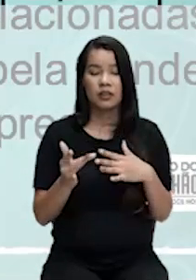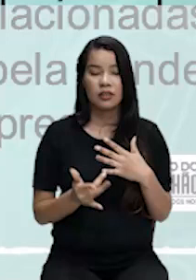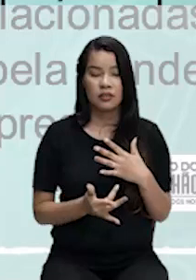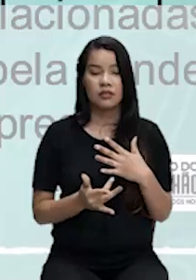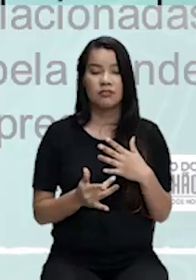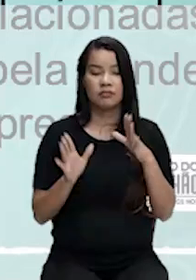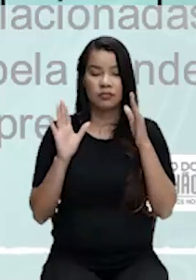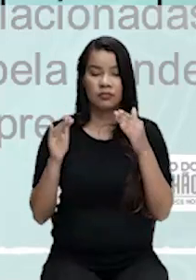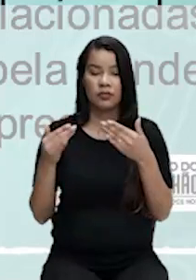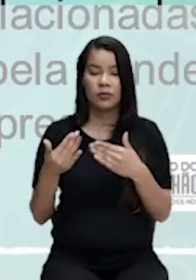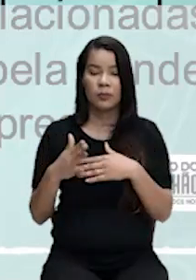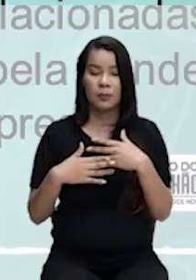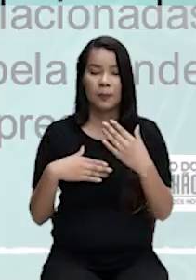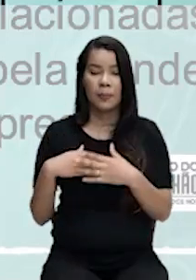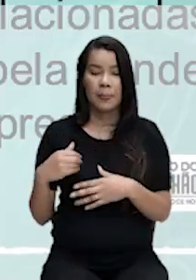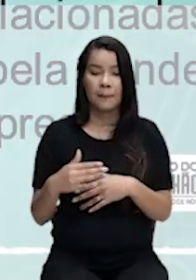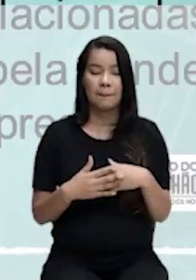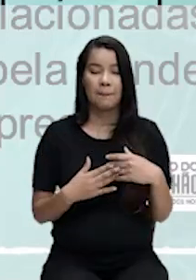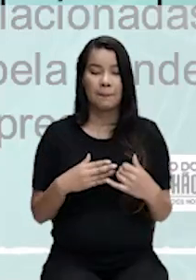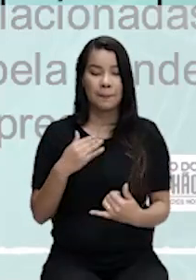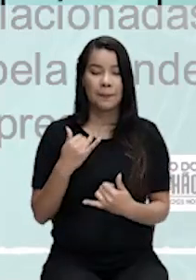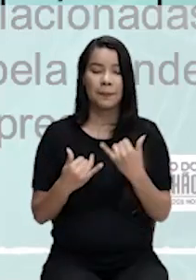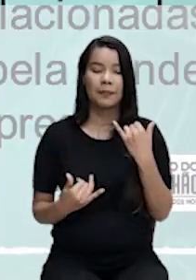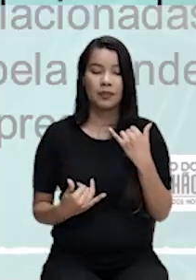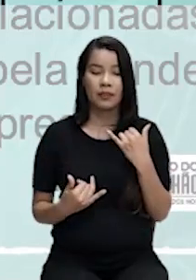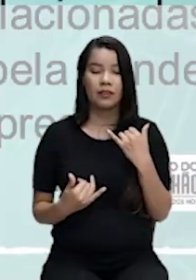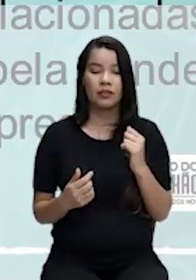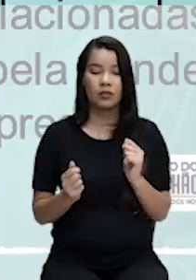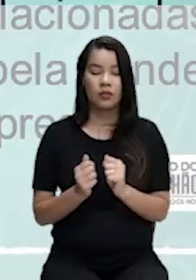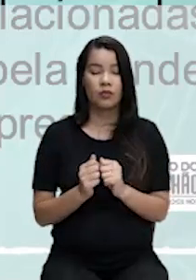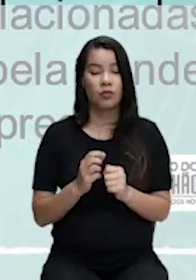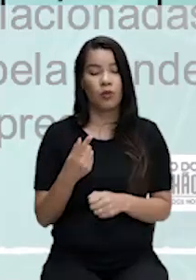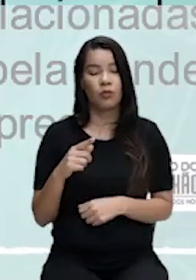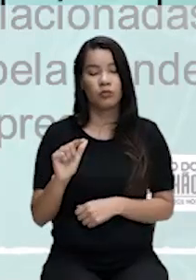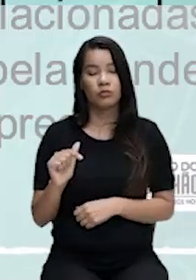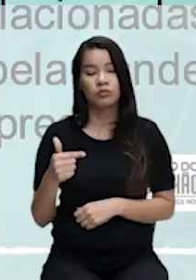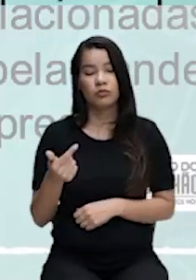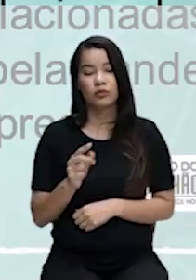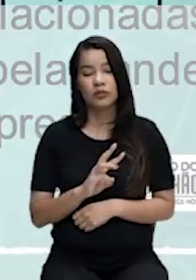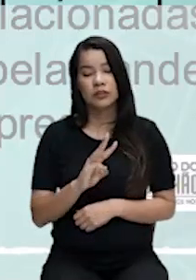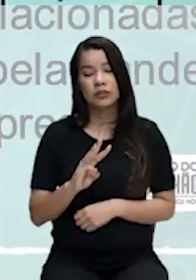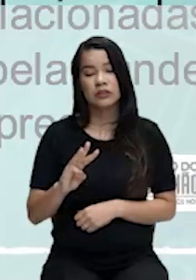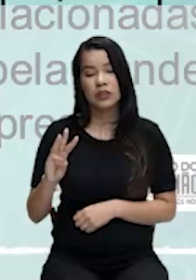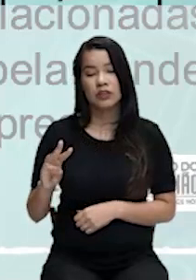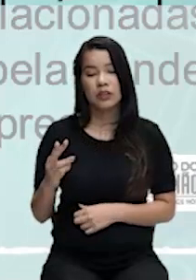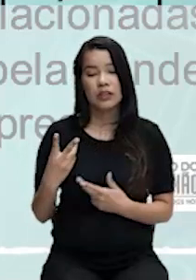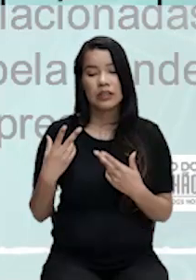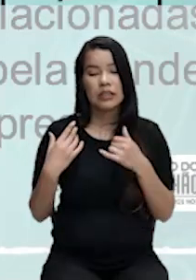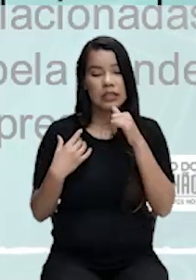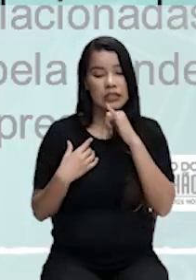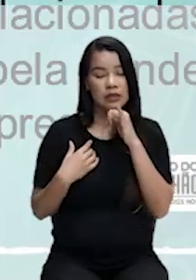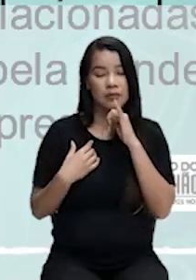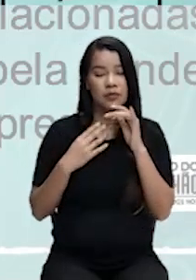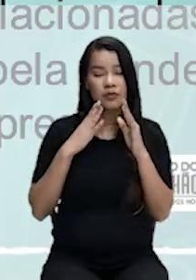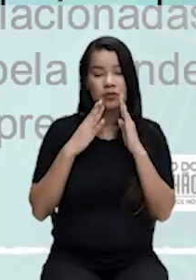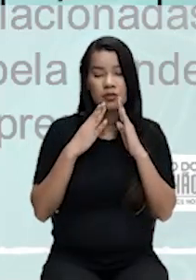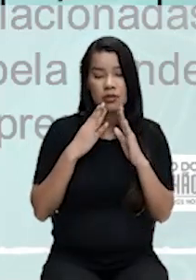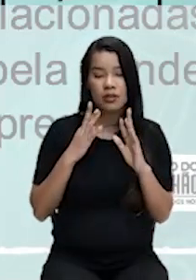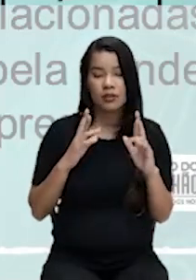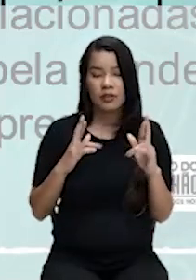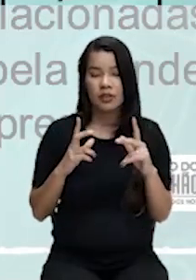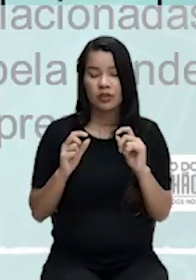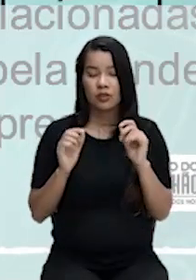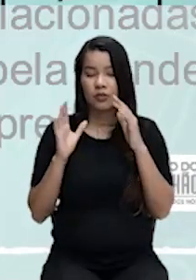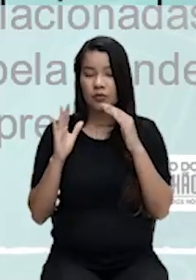outros sites do mesmo tipo, como o Facebook. A diferença é que o foco são contatos profissionais, ou seja, no lugar de amigos,